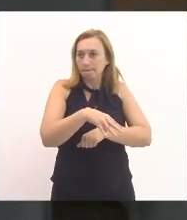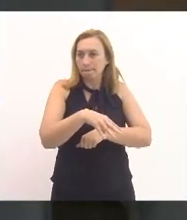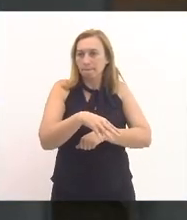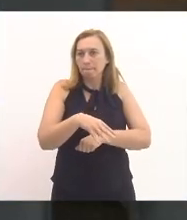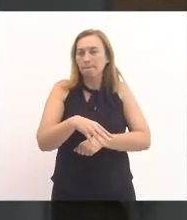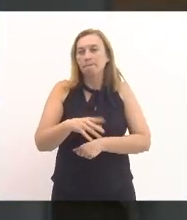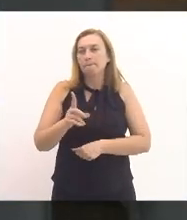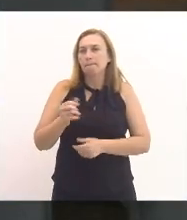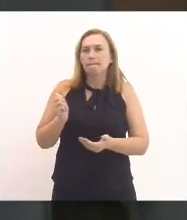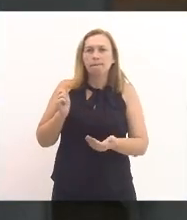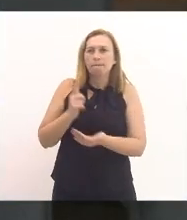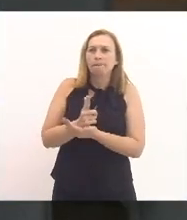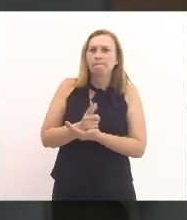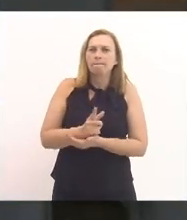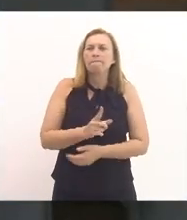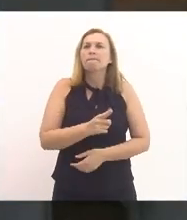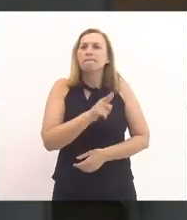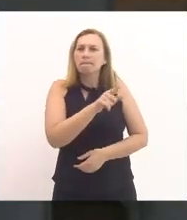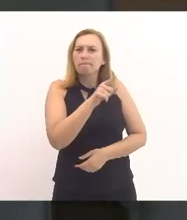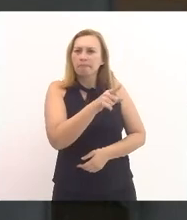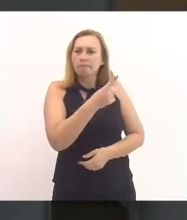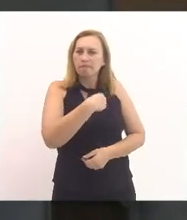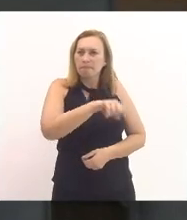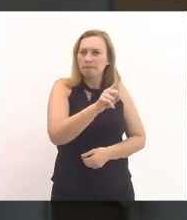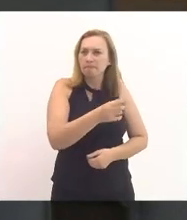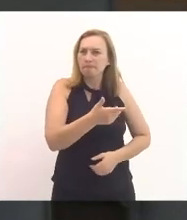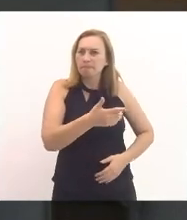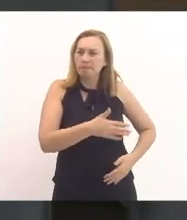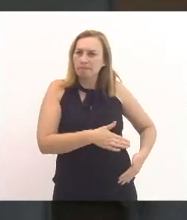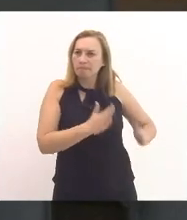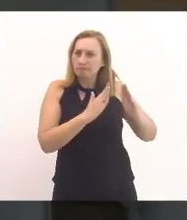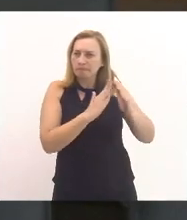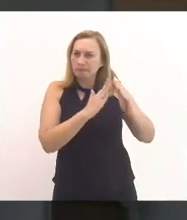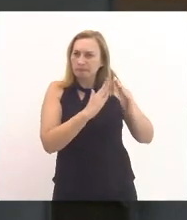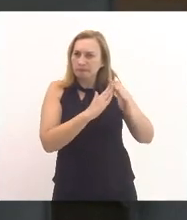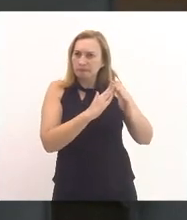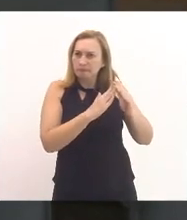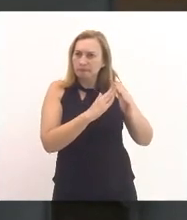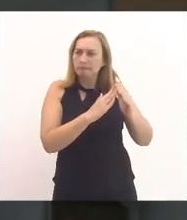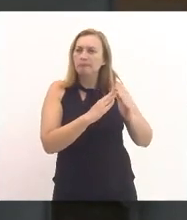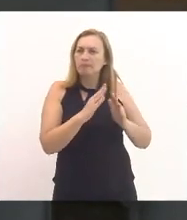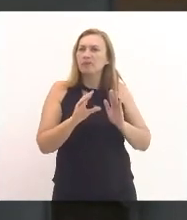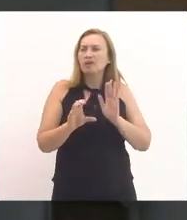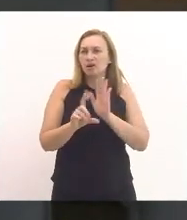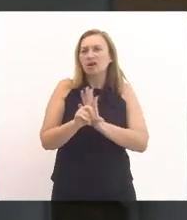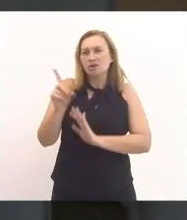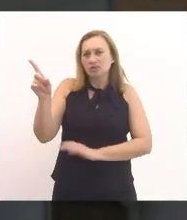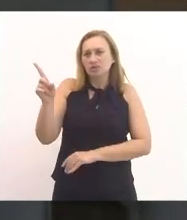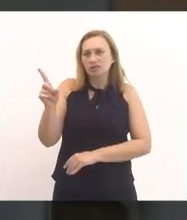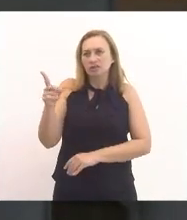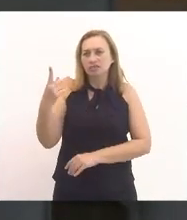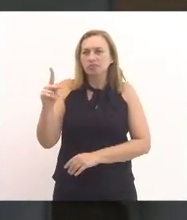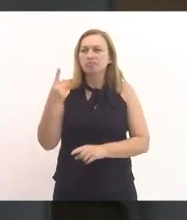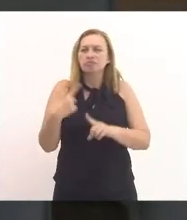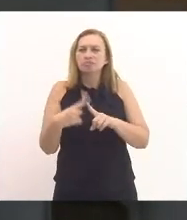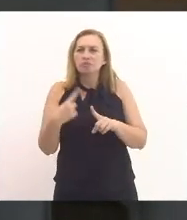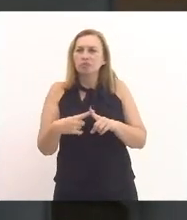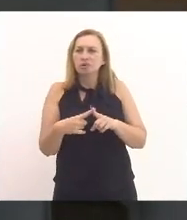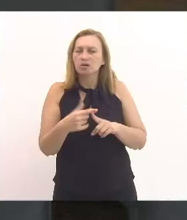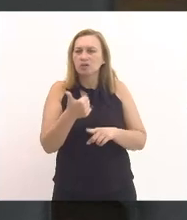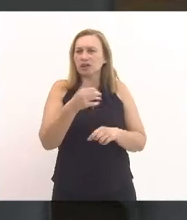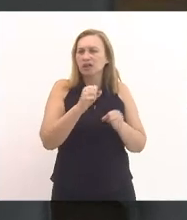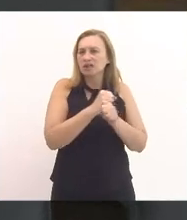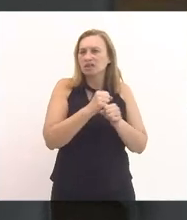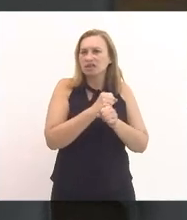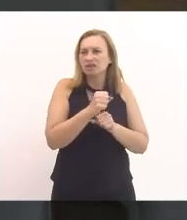comprar mas tu não tem aquela de você ir para casa mas eu trabalhava ela Carla dessa legal então essa da cautela por quê que vai com uma arma com